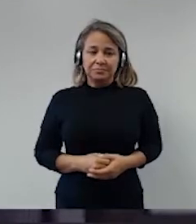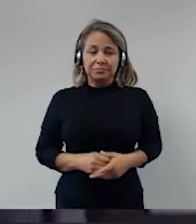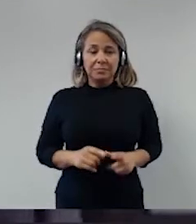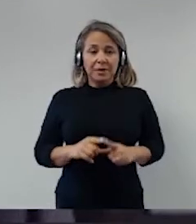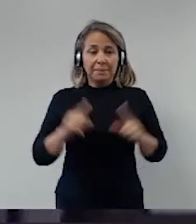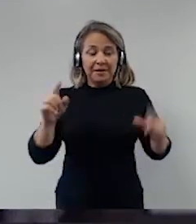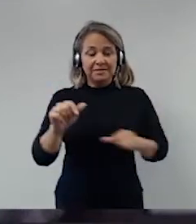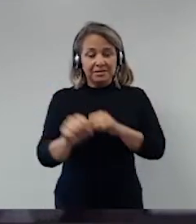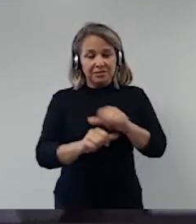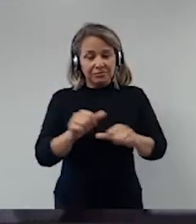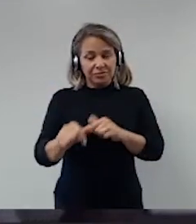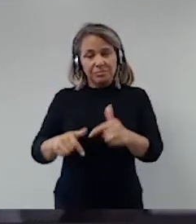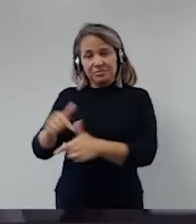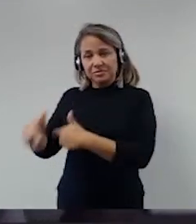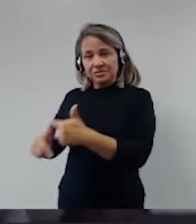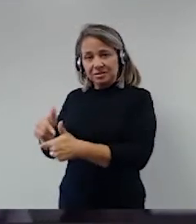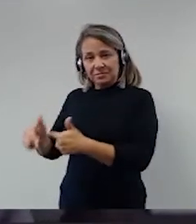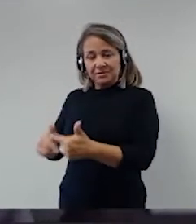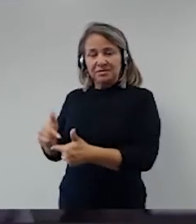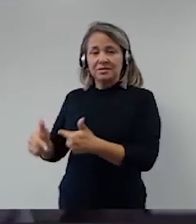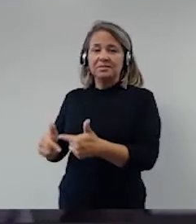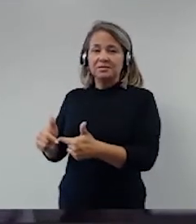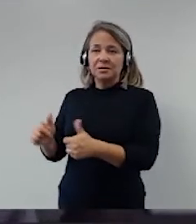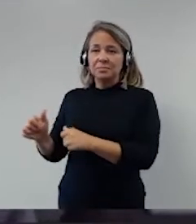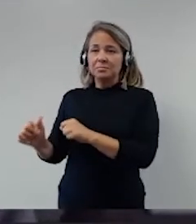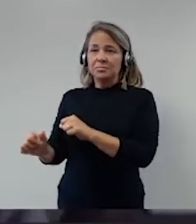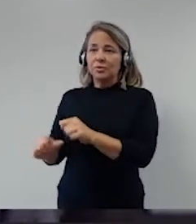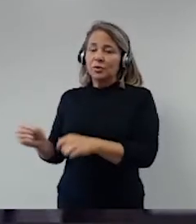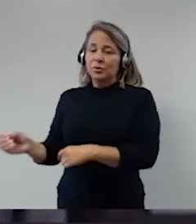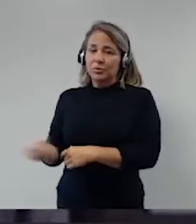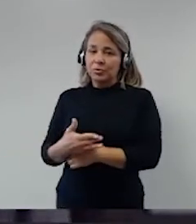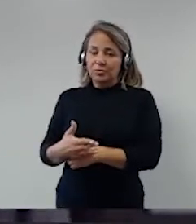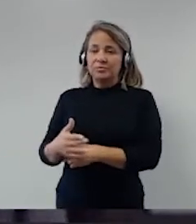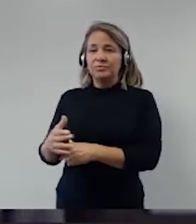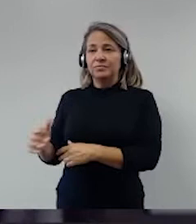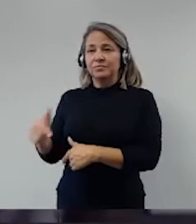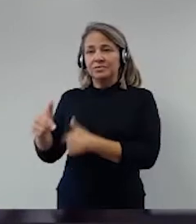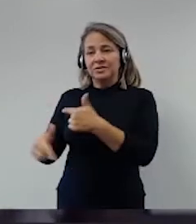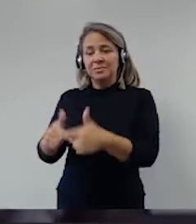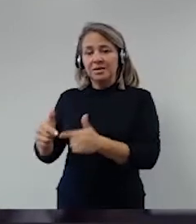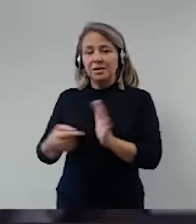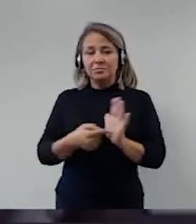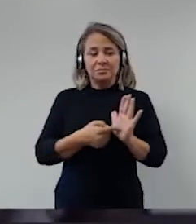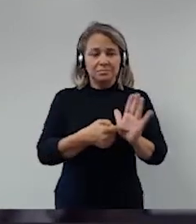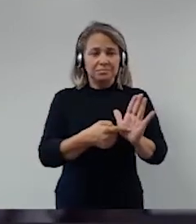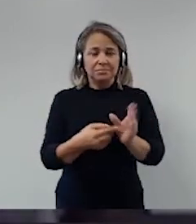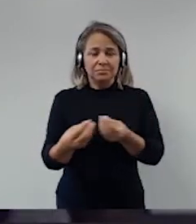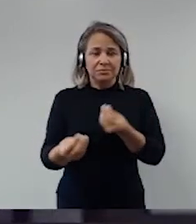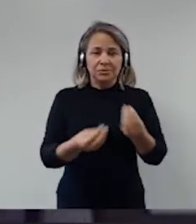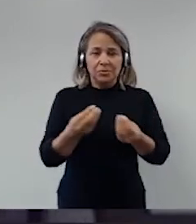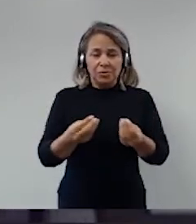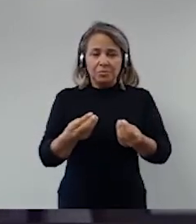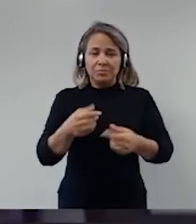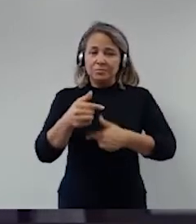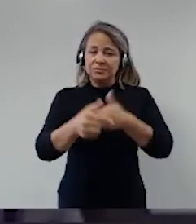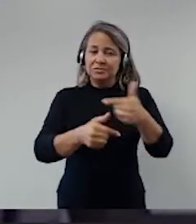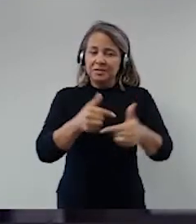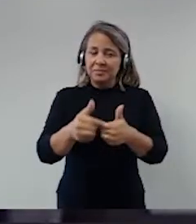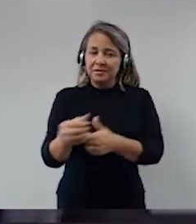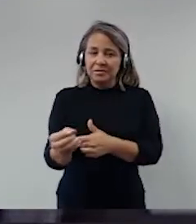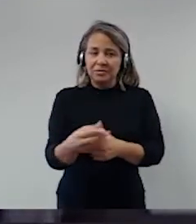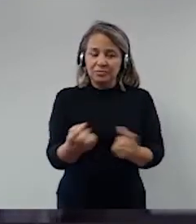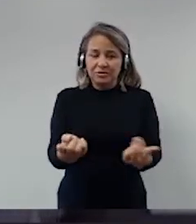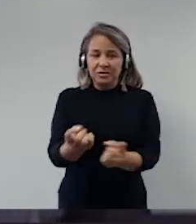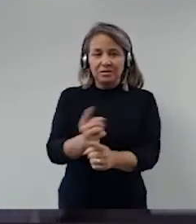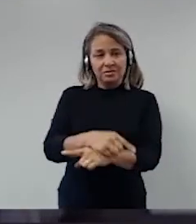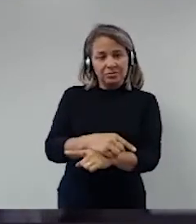reforma trabalhista, como disse a doutora Dervana, ela demonstra uma forma de atuação contrária